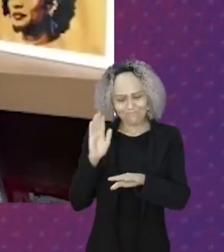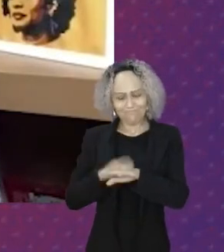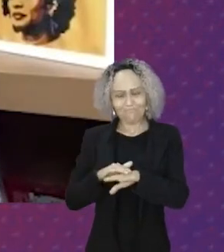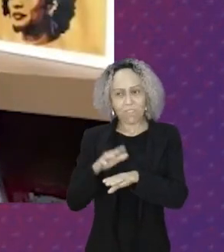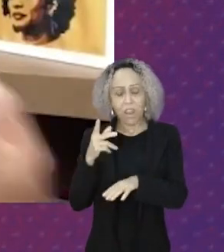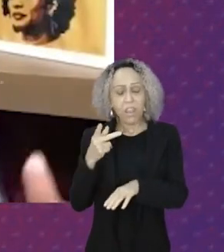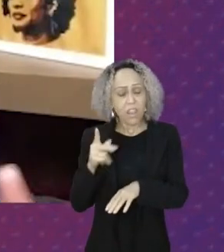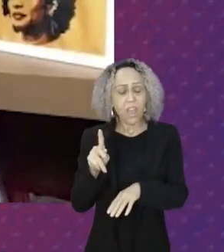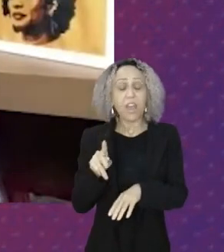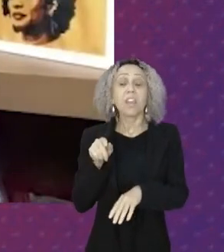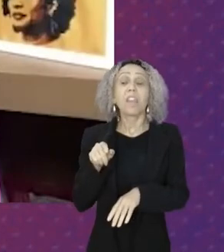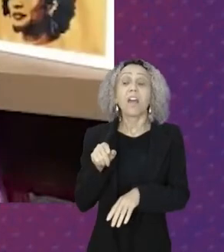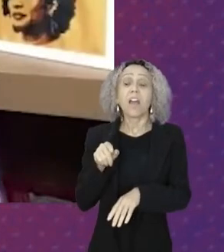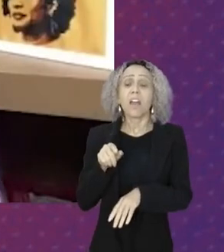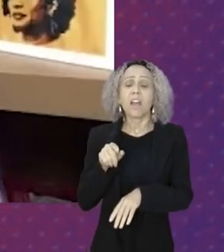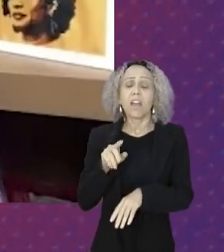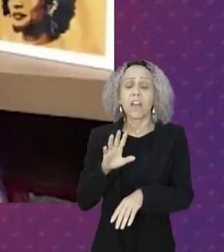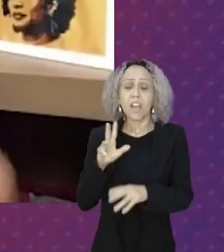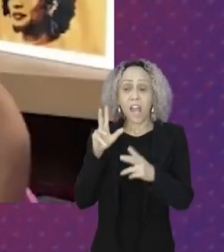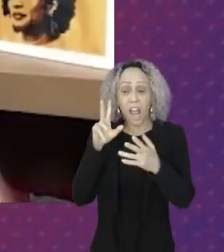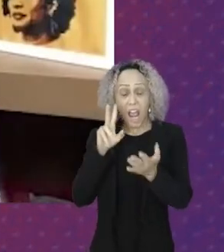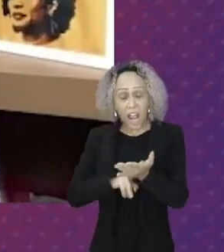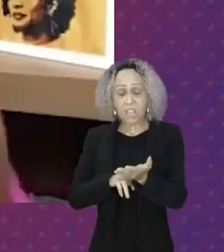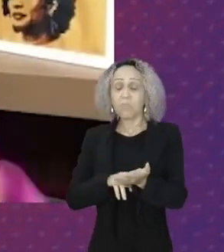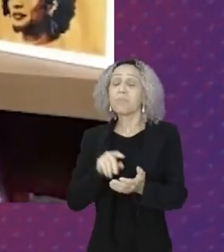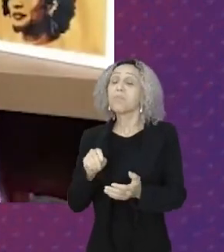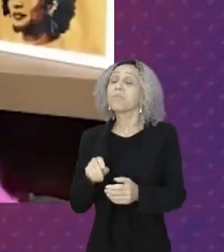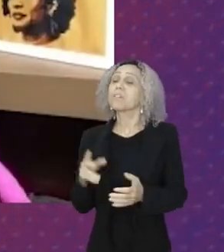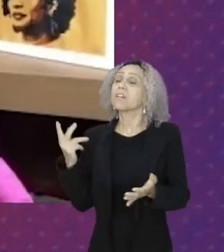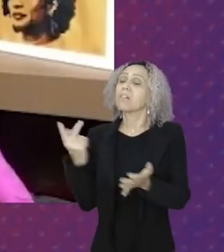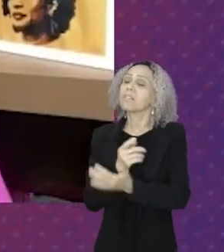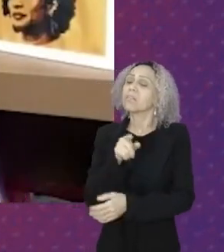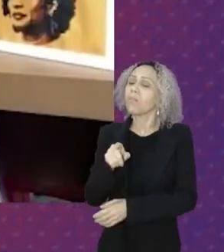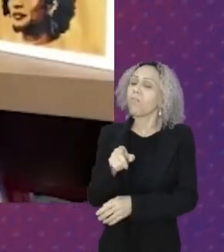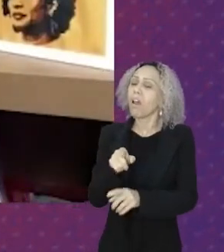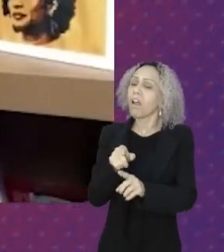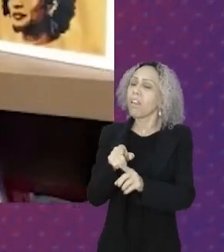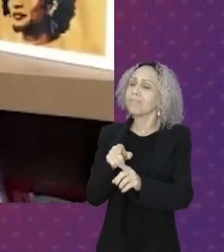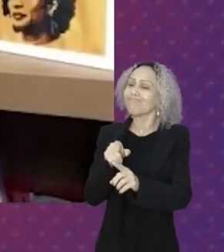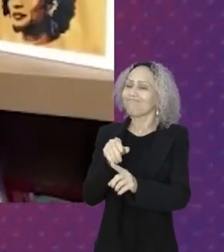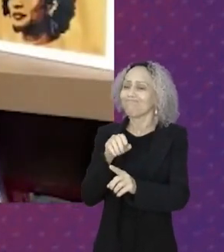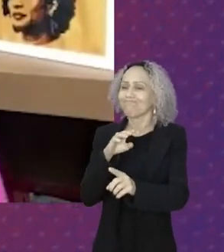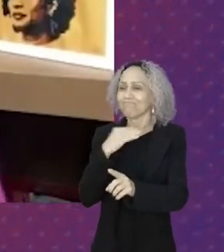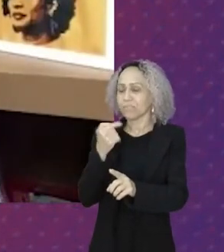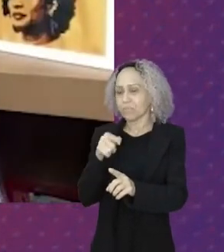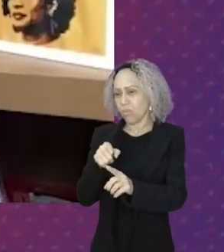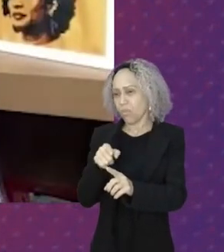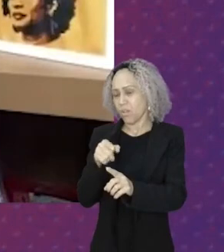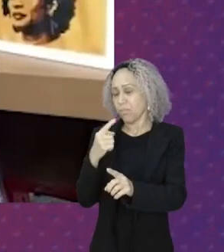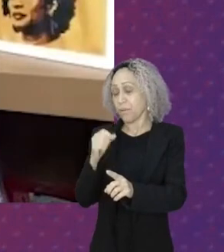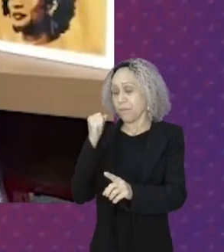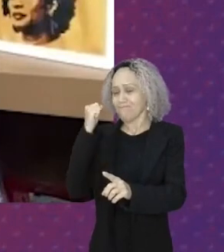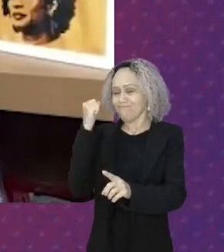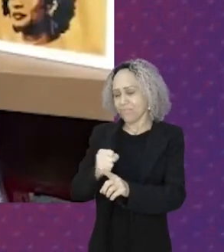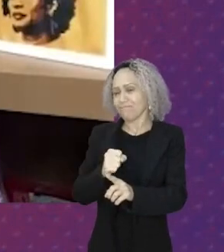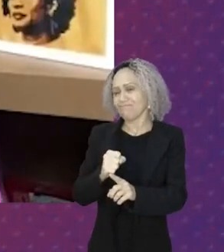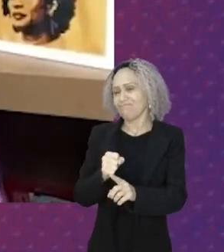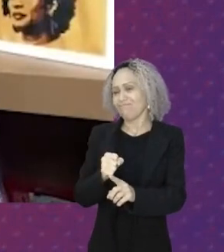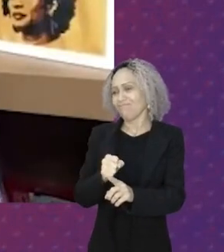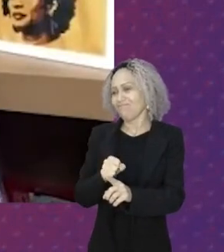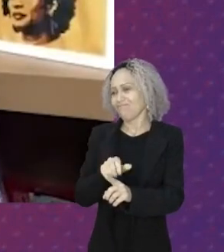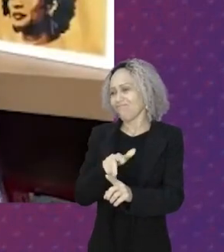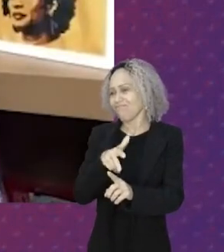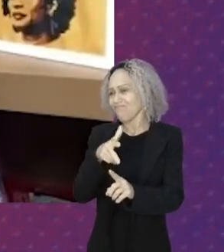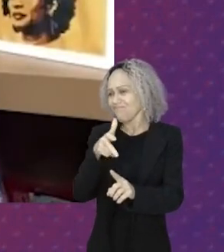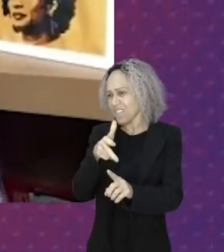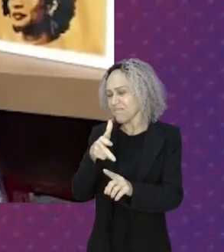ser mulher, ser negra, ser lésbica não pode ser um risco para a democracia, porque se